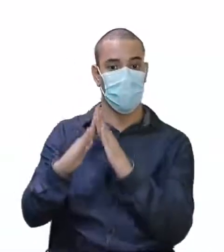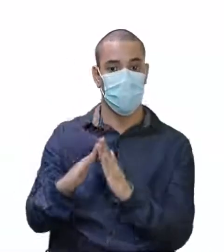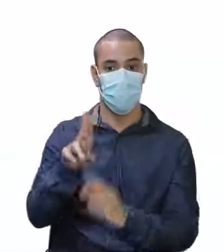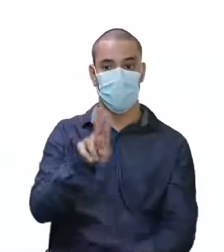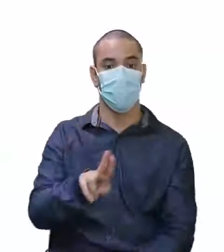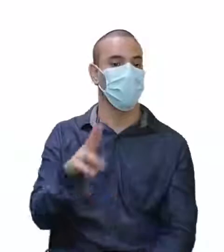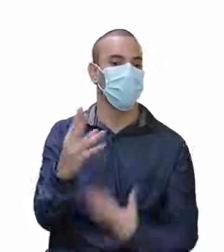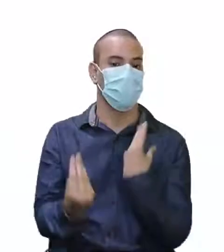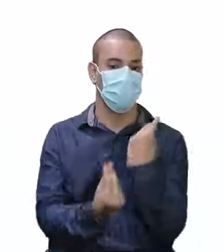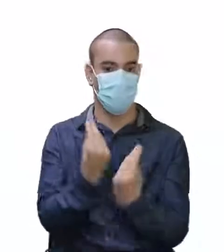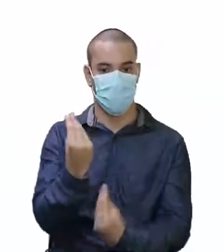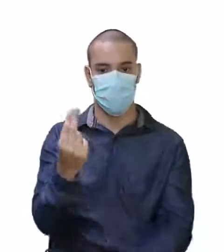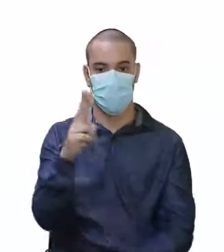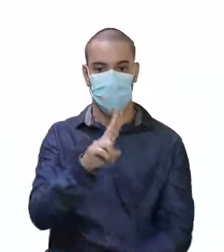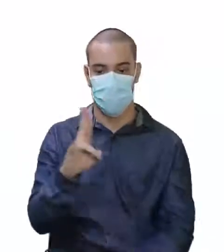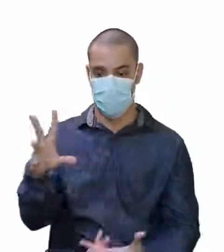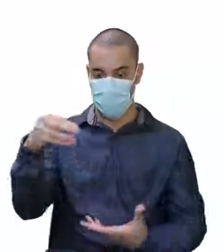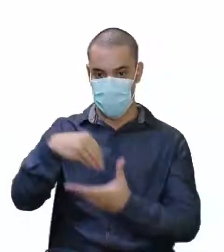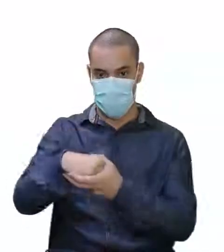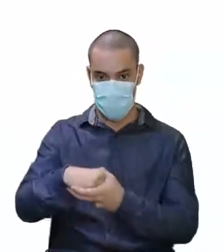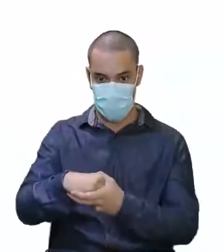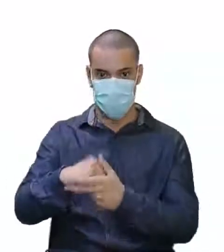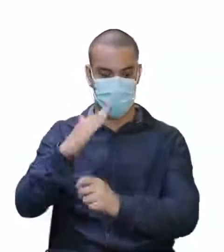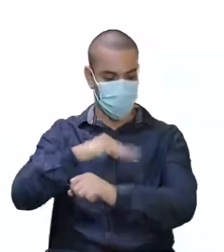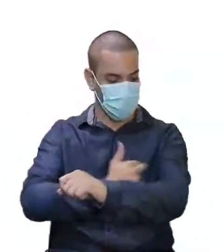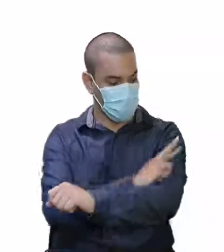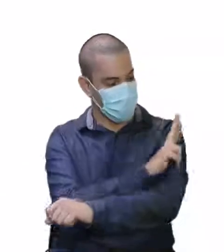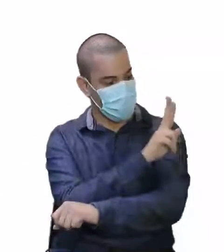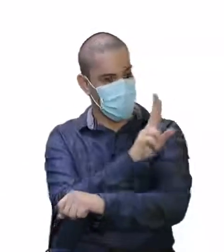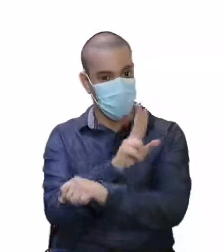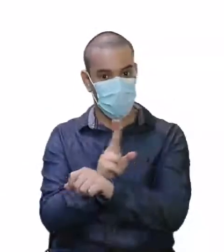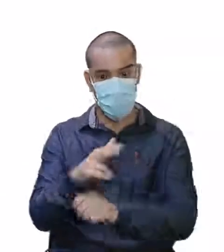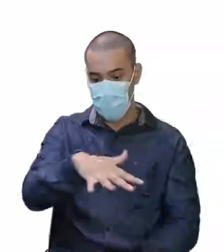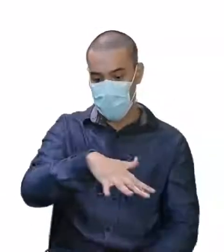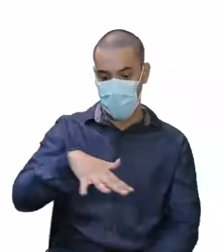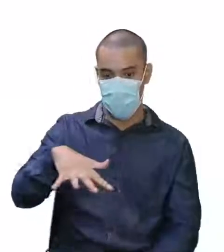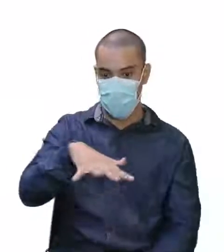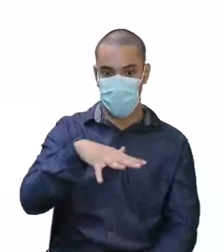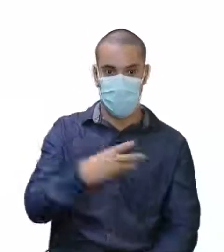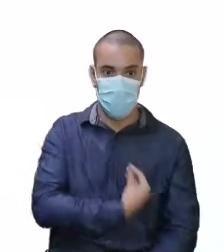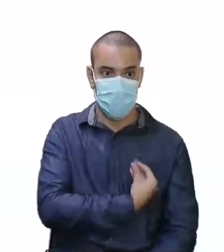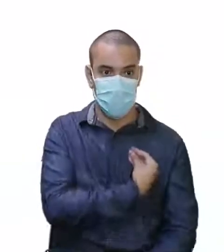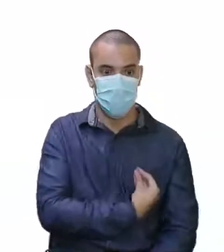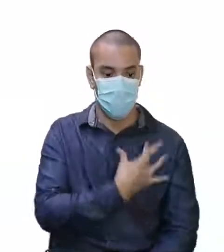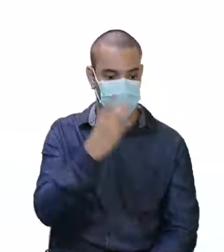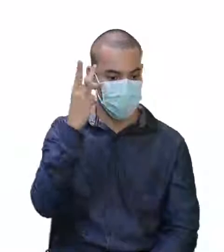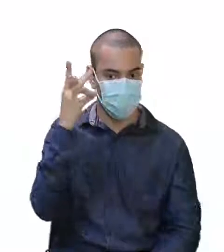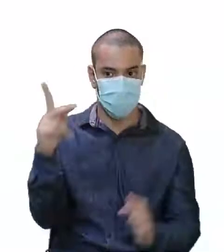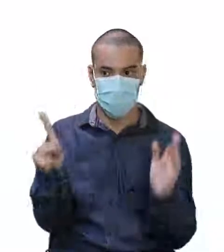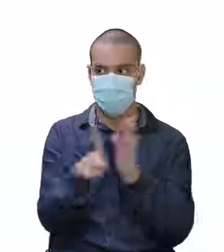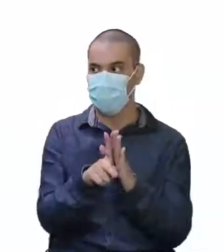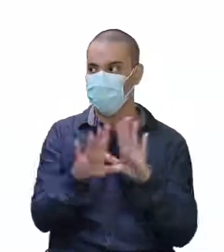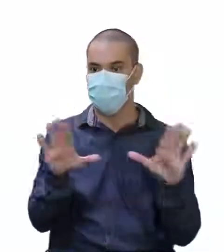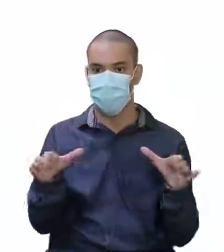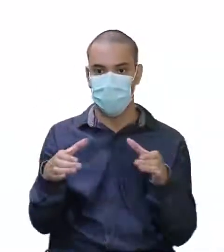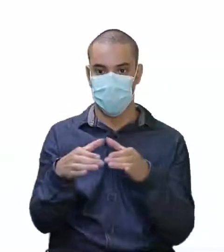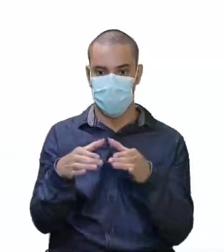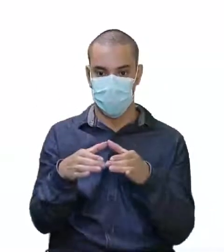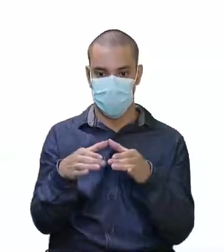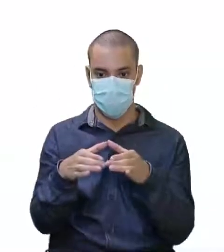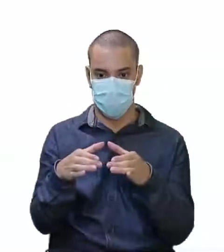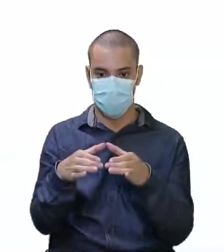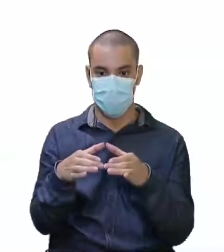é usado para denominar em ecologia, o espaço físico em conjunto com os fatores